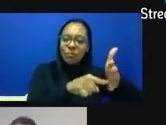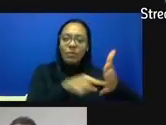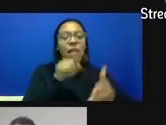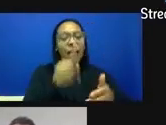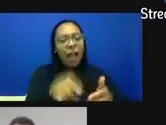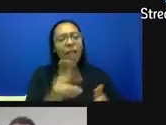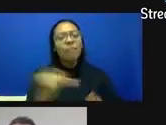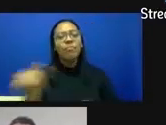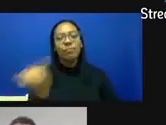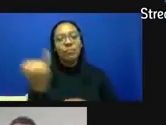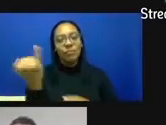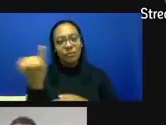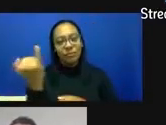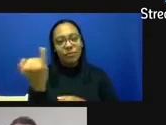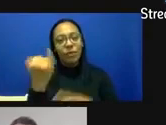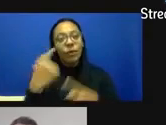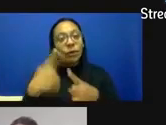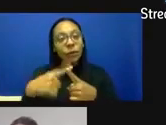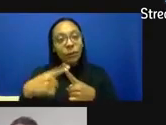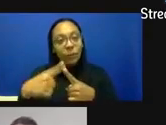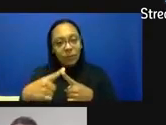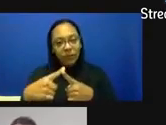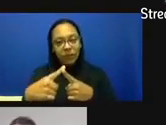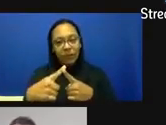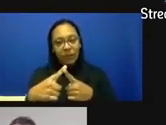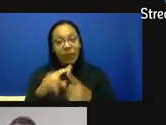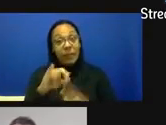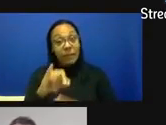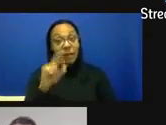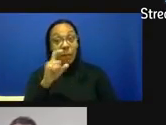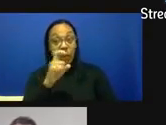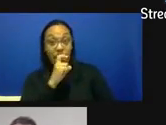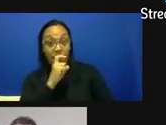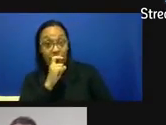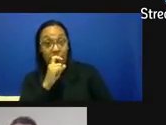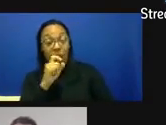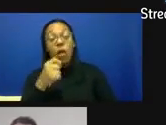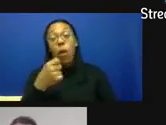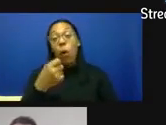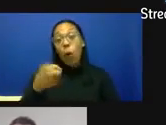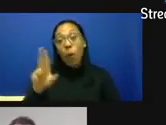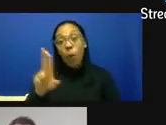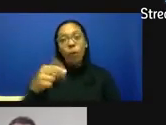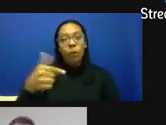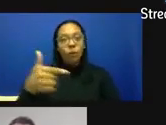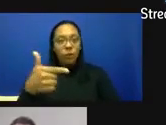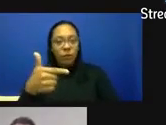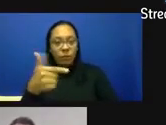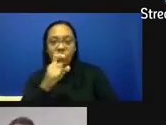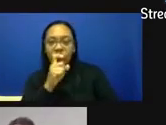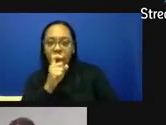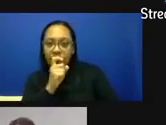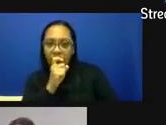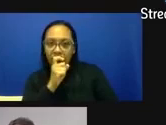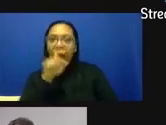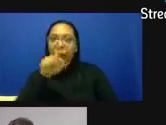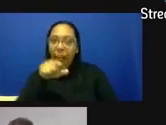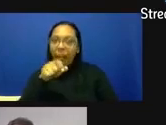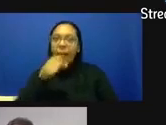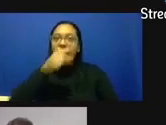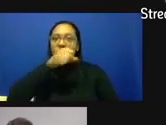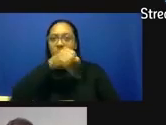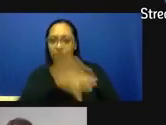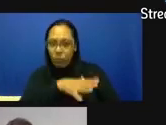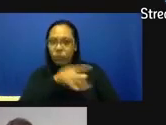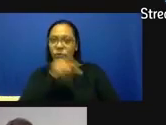importante, porque nesses dias, se o pai ou o abusador, ou o padrasto, ou o avô, alguém que mora em casa, e a mãe está sendo negligente, sem culpabilizar